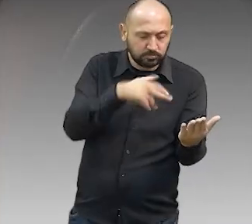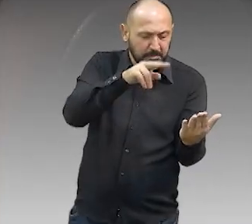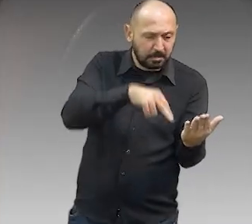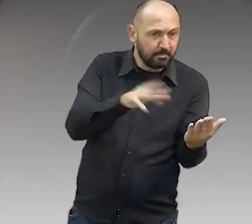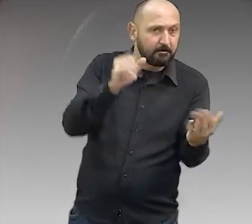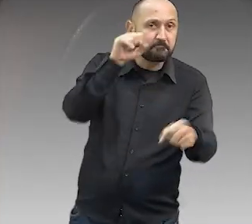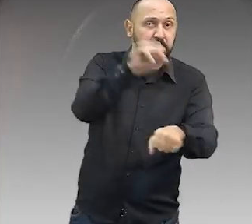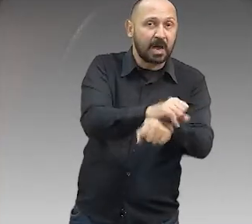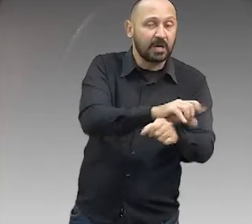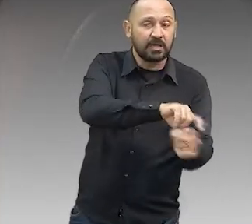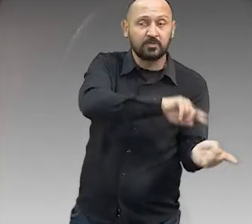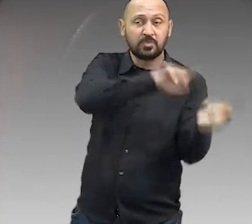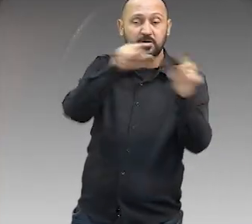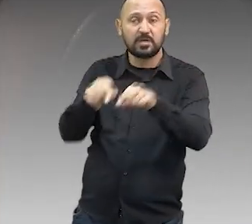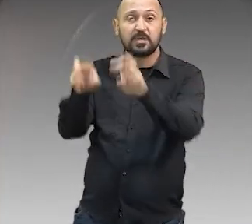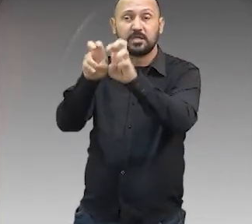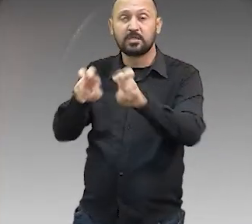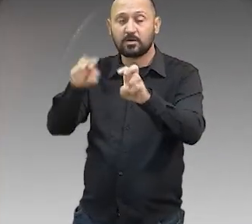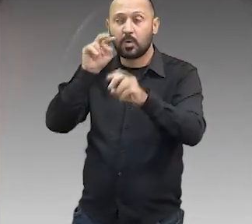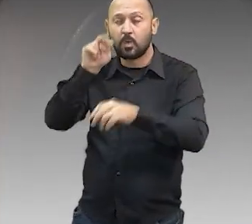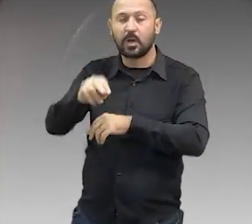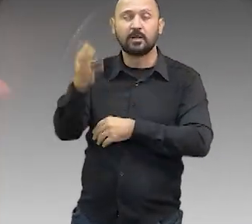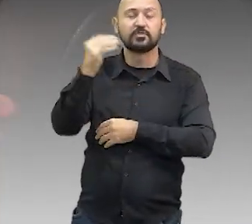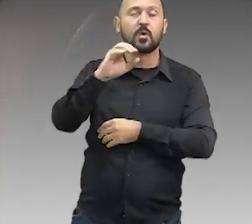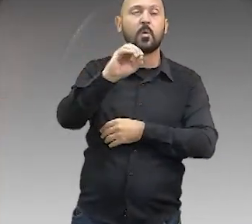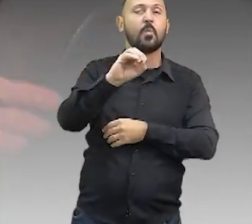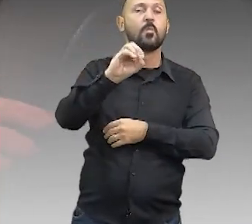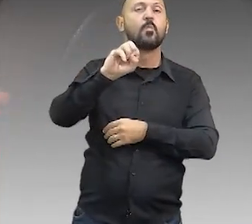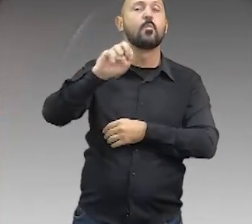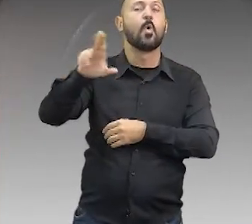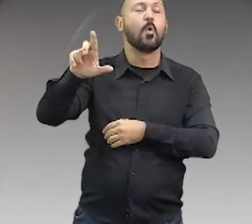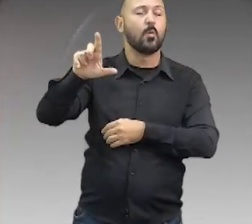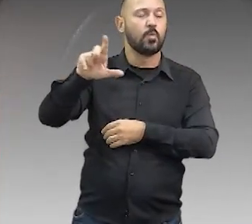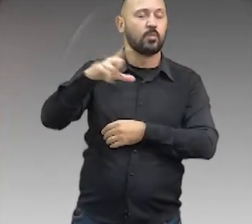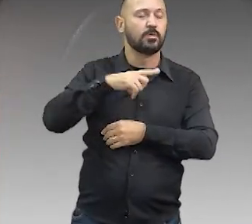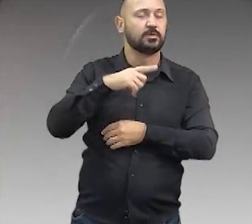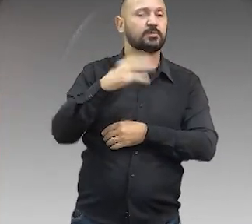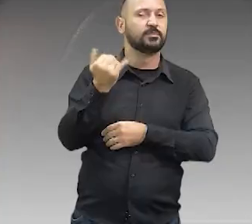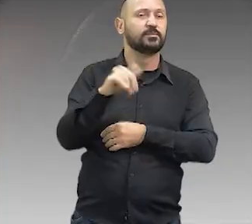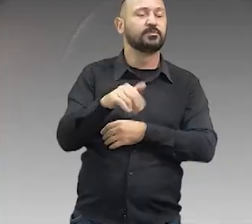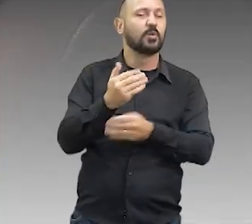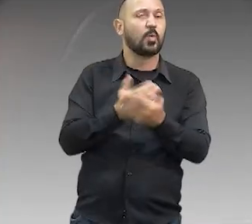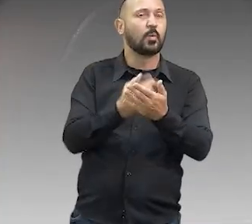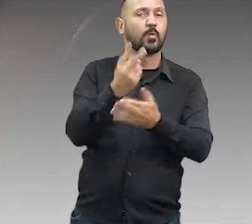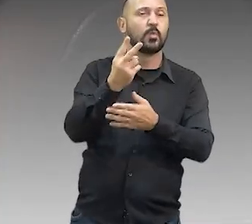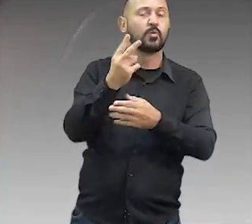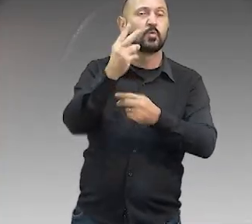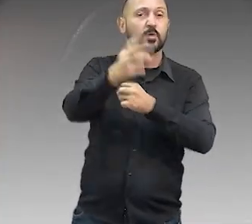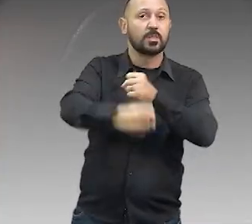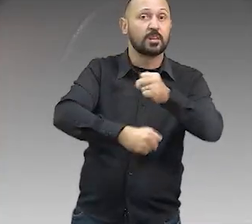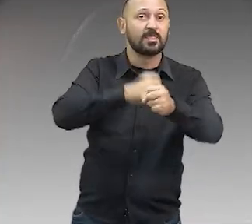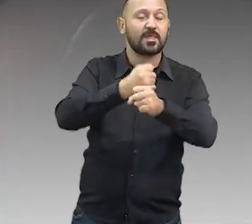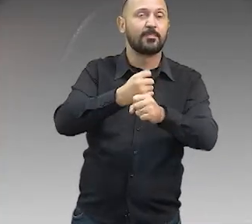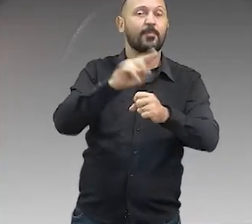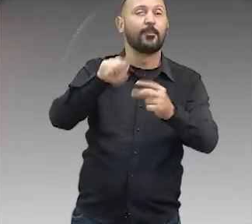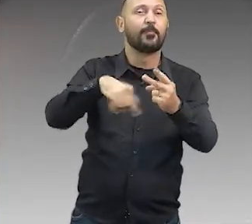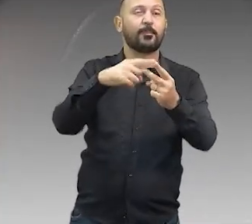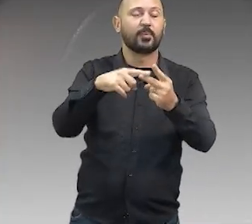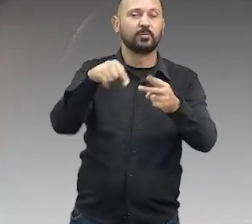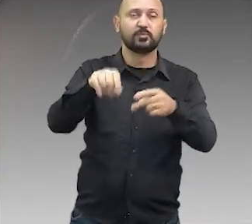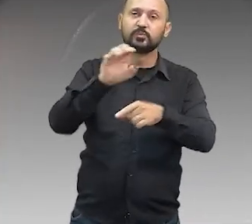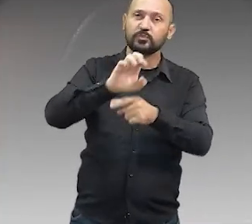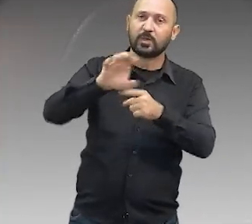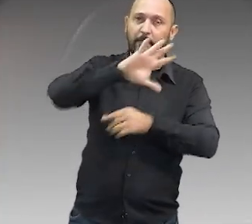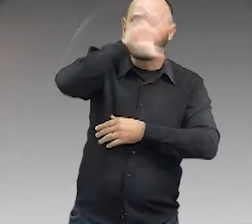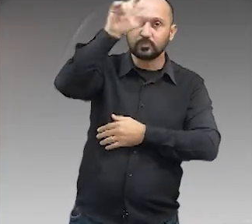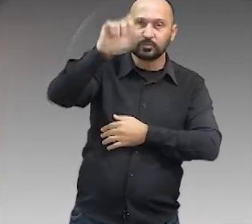na internet. Naquela época era o UOL, 2 anos antes tinha o UOL, e nós entramos 2 anos depois, quer dizer, num